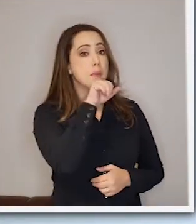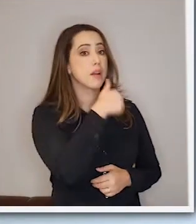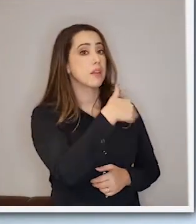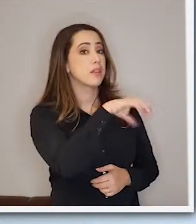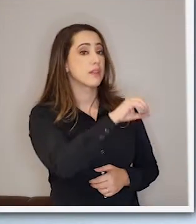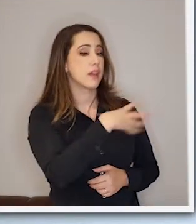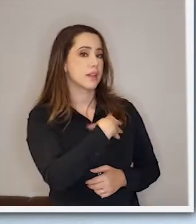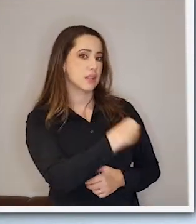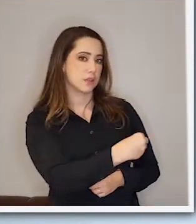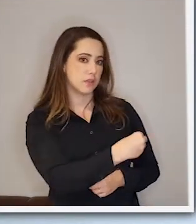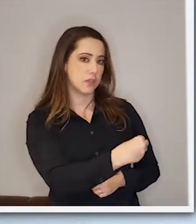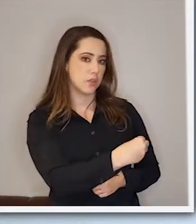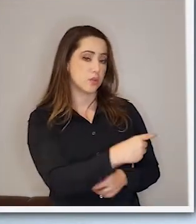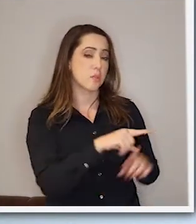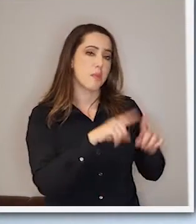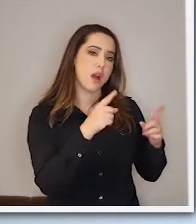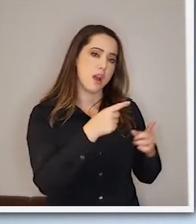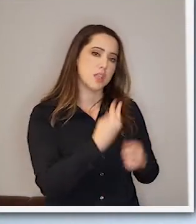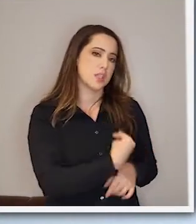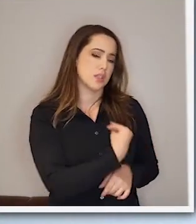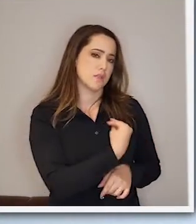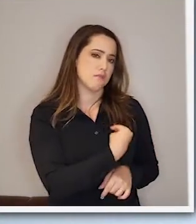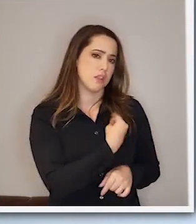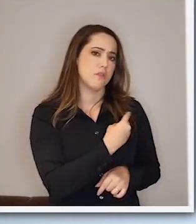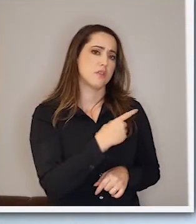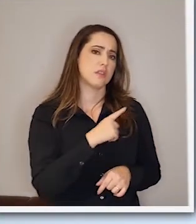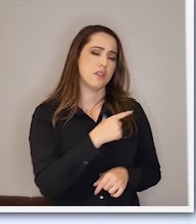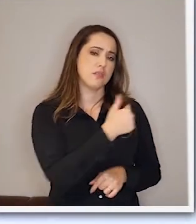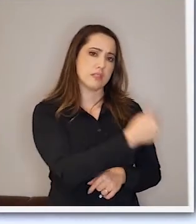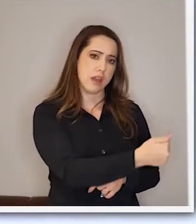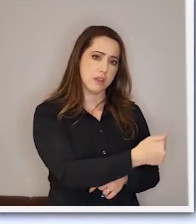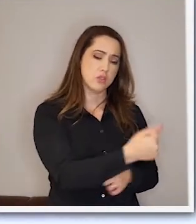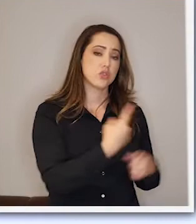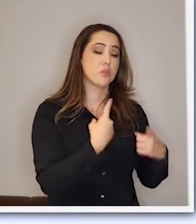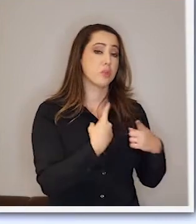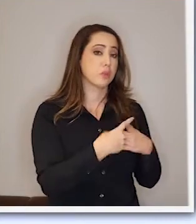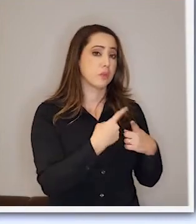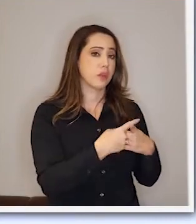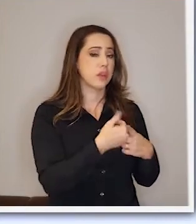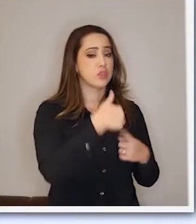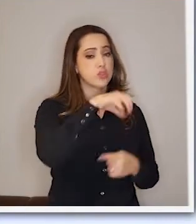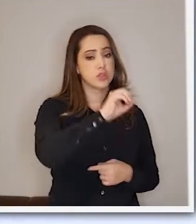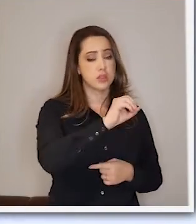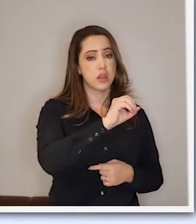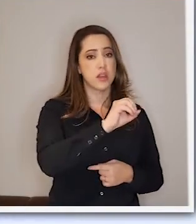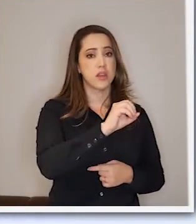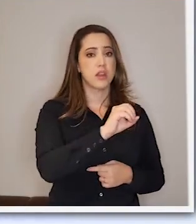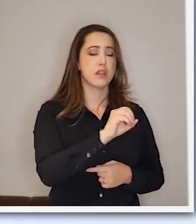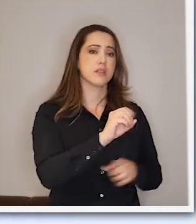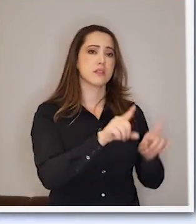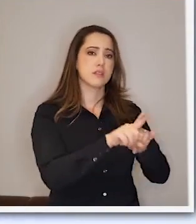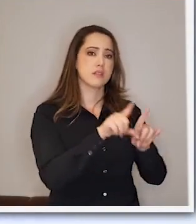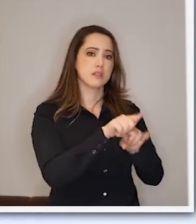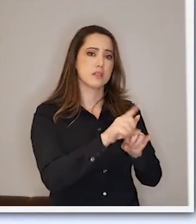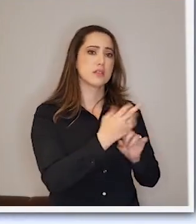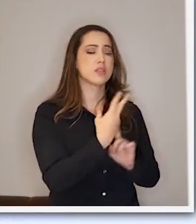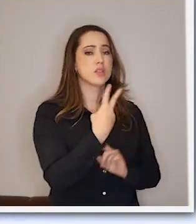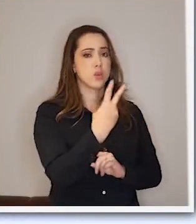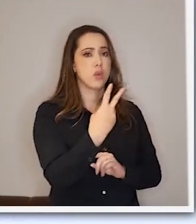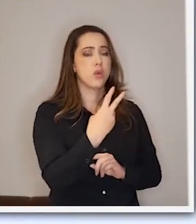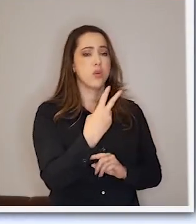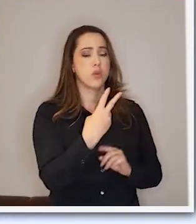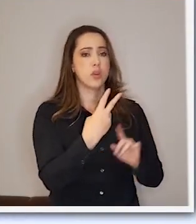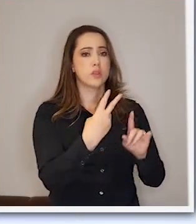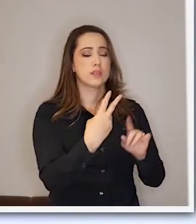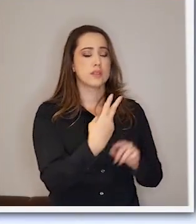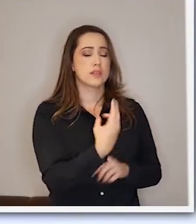Sim. E ela conseguiu criar 7, porque desses 10, uma foi tomada pelos avós e 2 chegaram